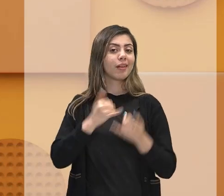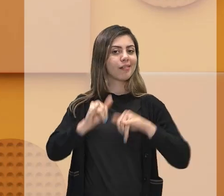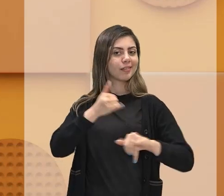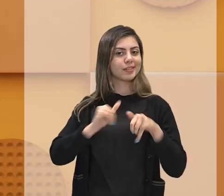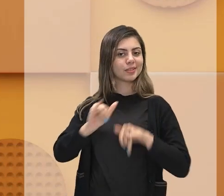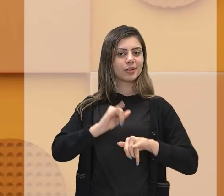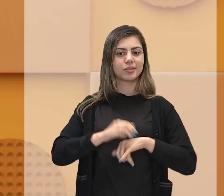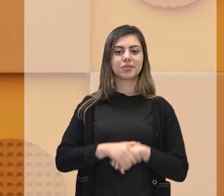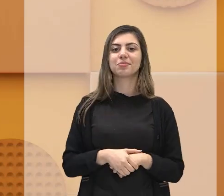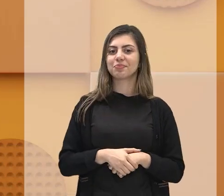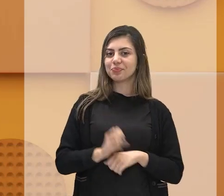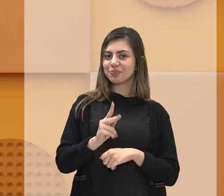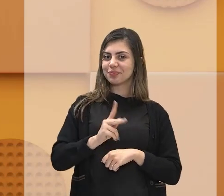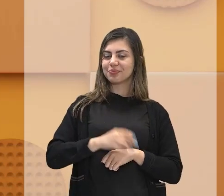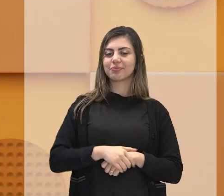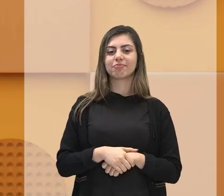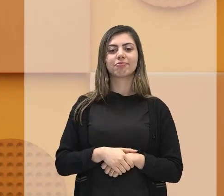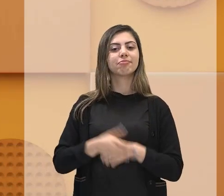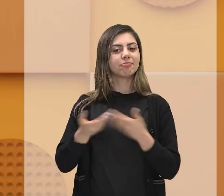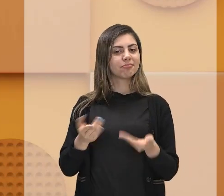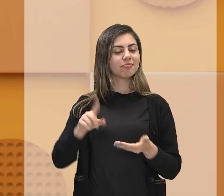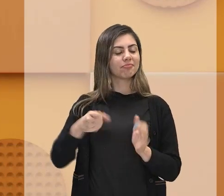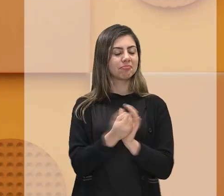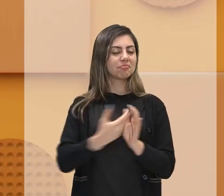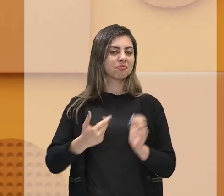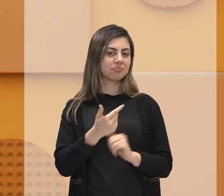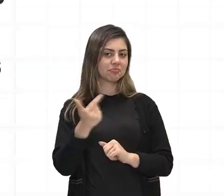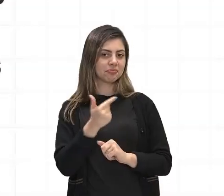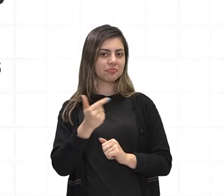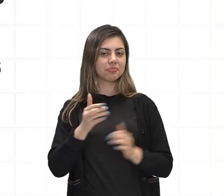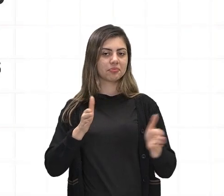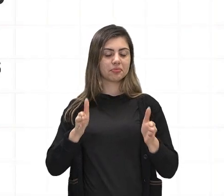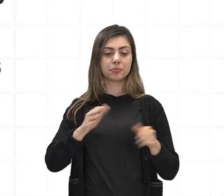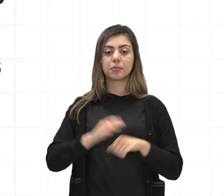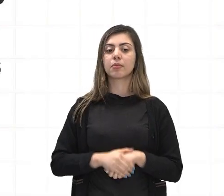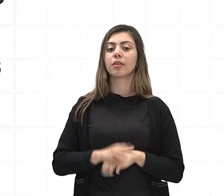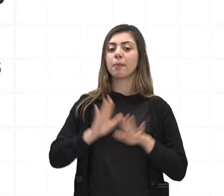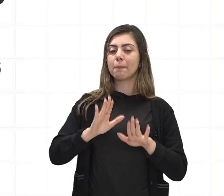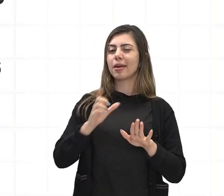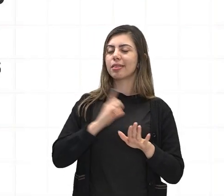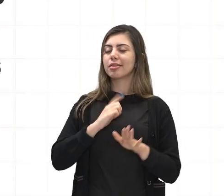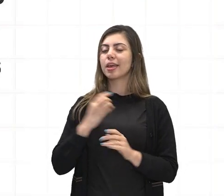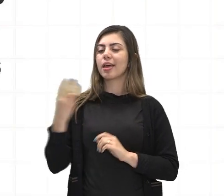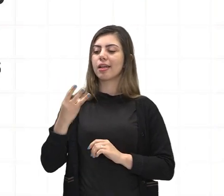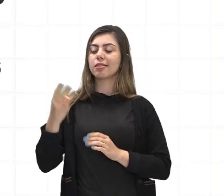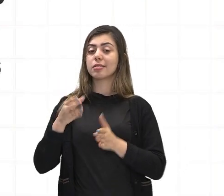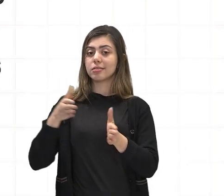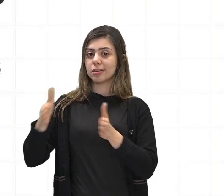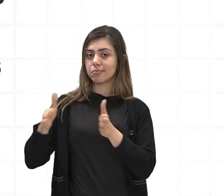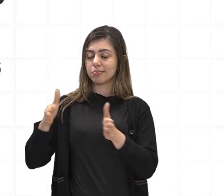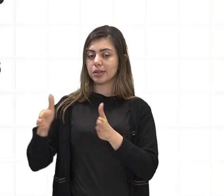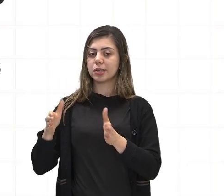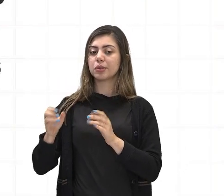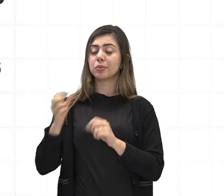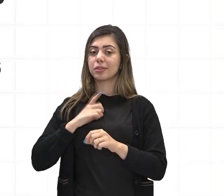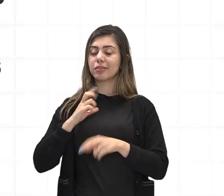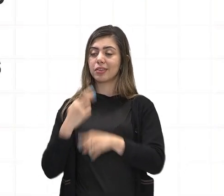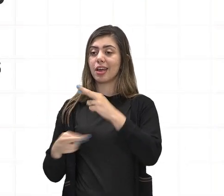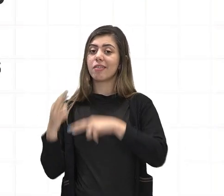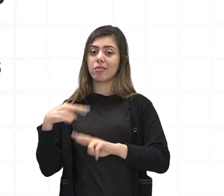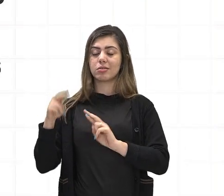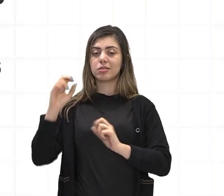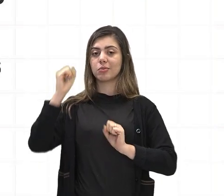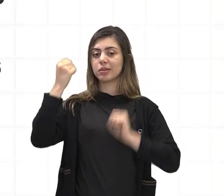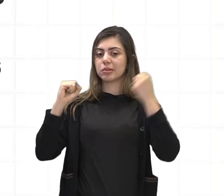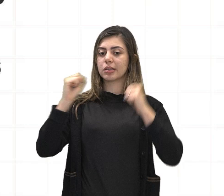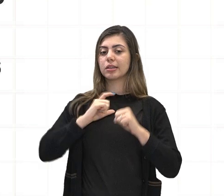eletricidade, tá bom? Como características da segunda revolução. E temos também uma terceira revolução industrial que vai